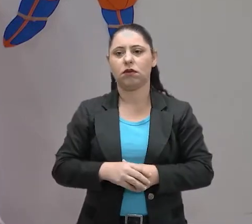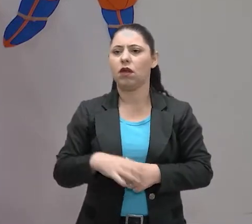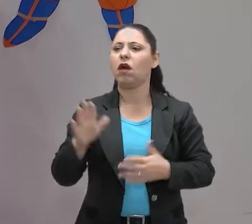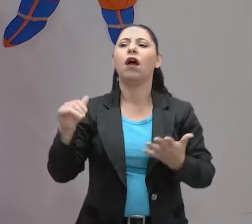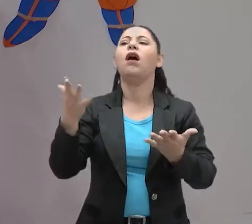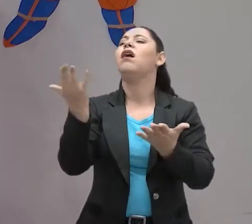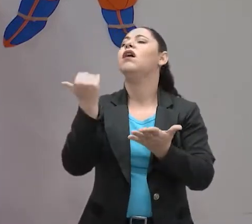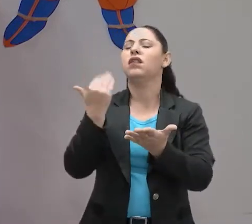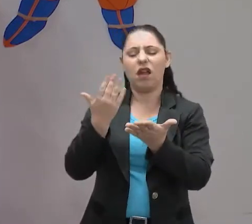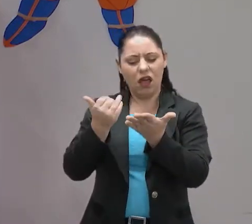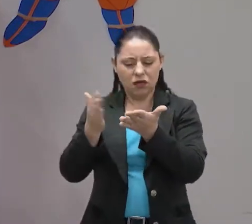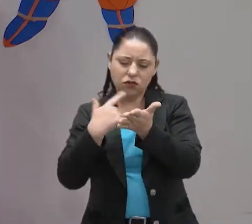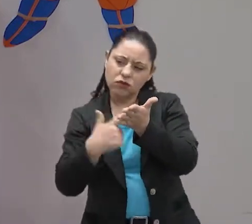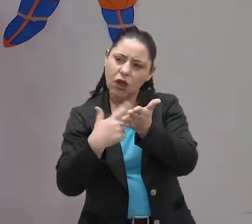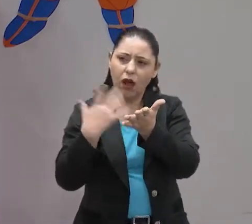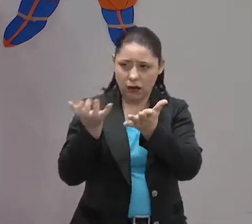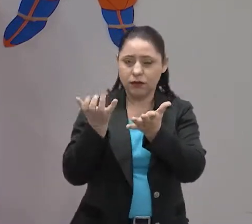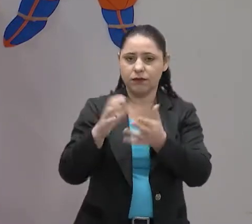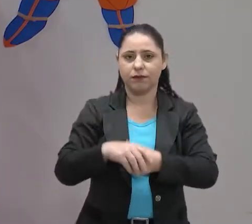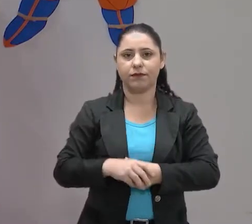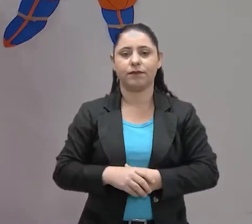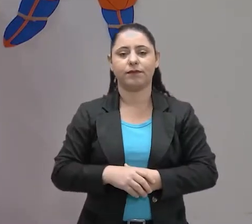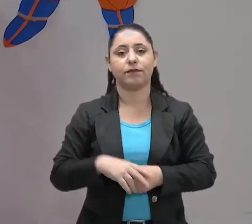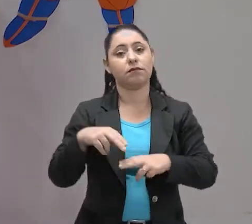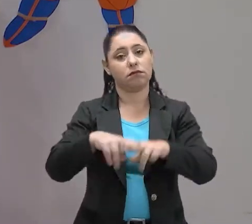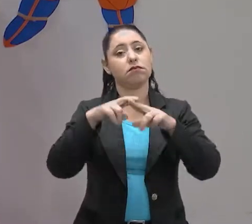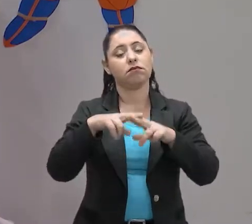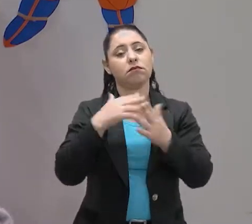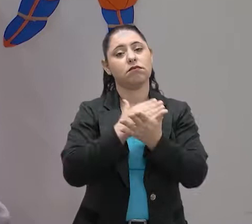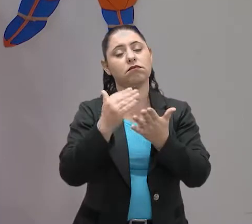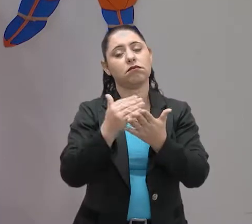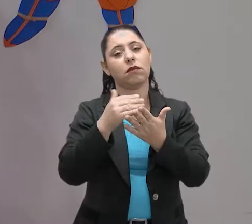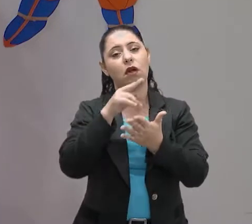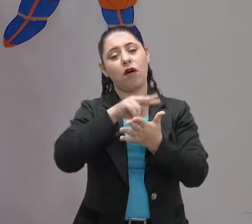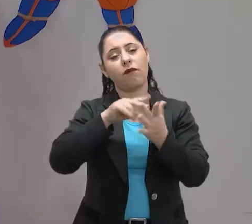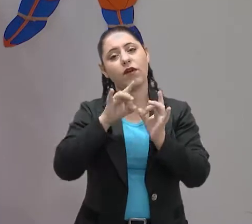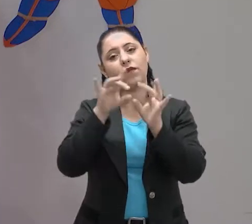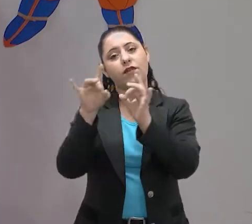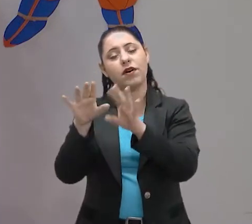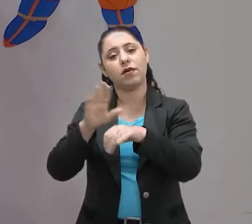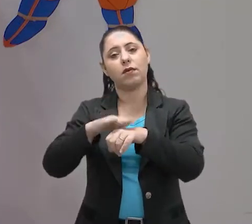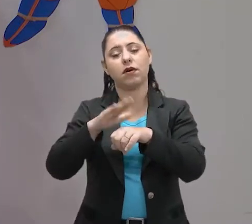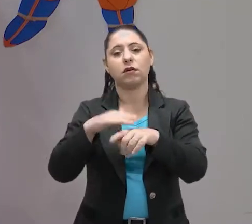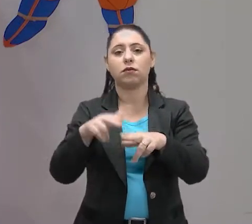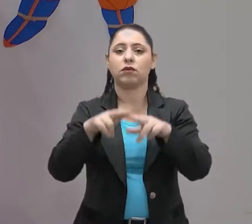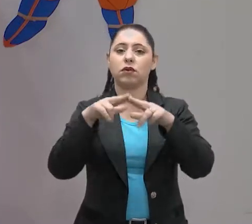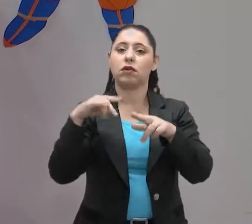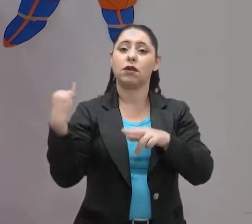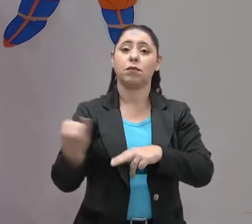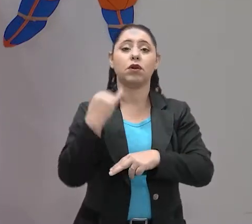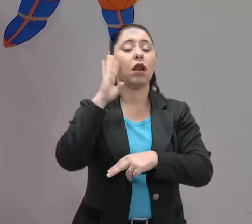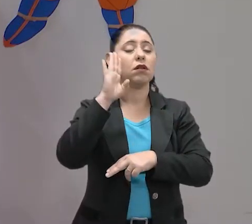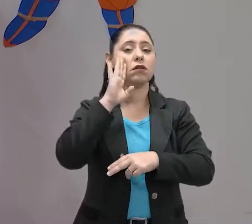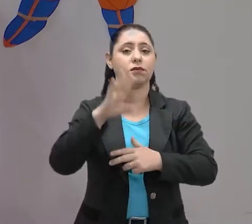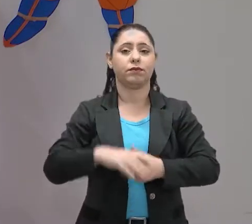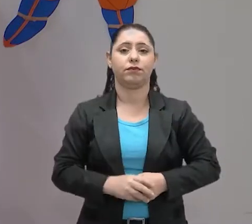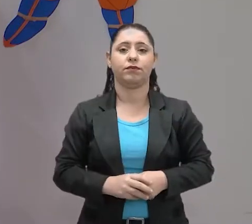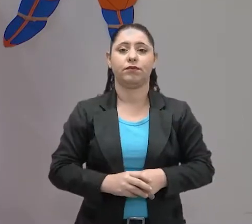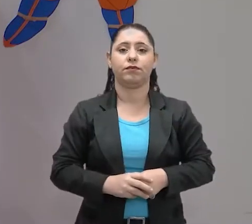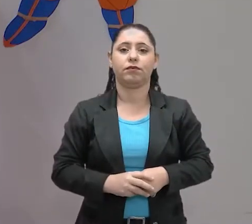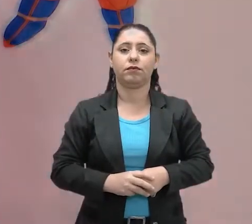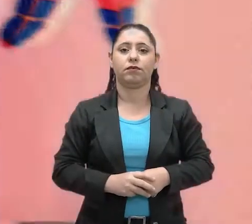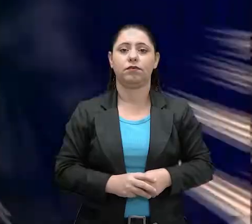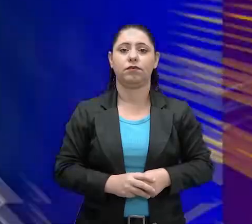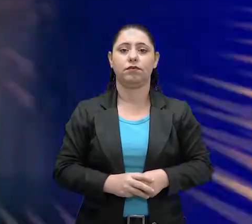das pessoas e falar, ei, traz esse mangá pra cá, a gente quer. Então, por isso que eles começaram a vender mais. Então, eu acho que é muito, muito importante e